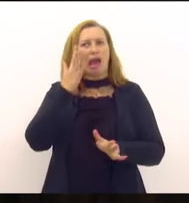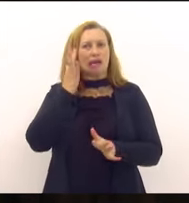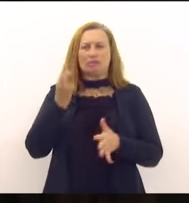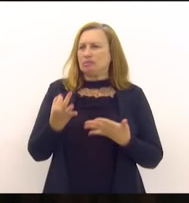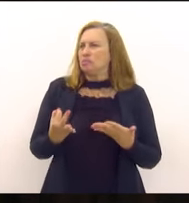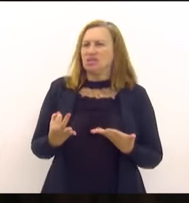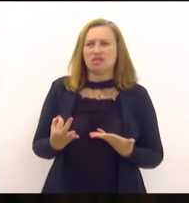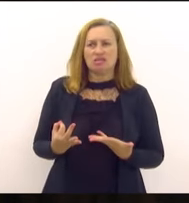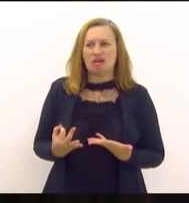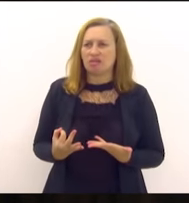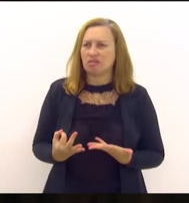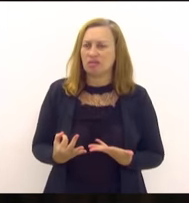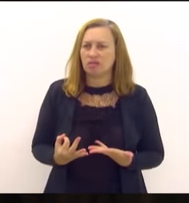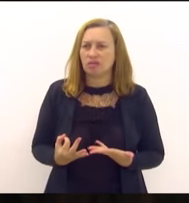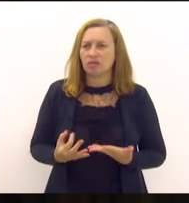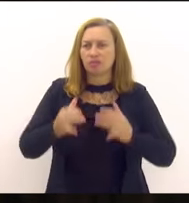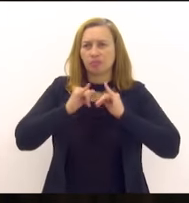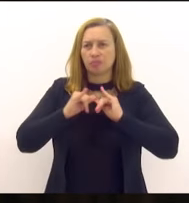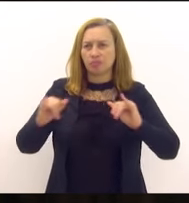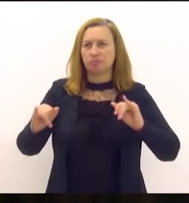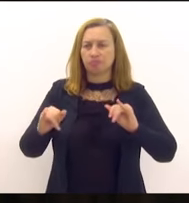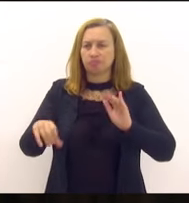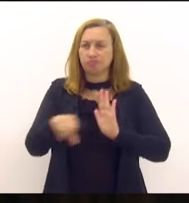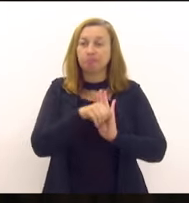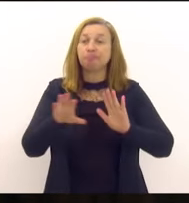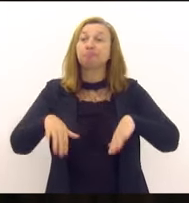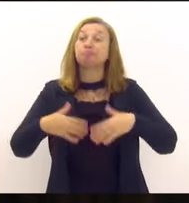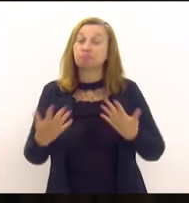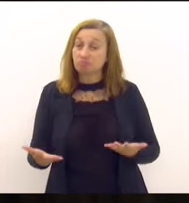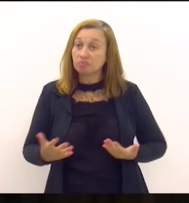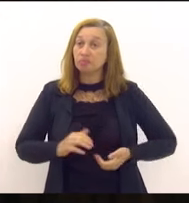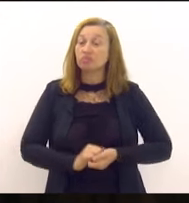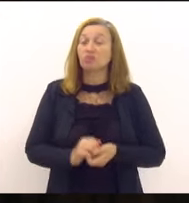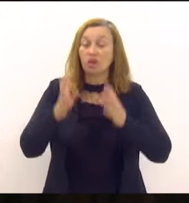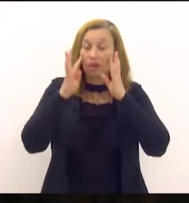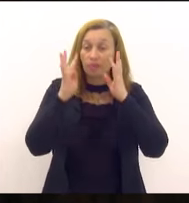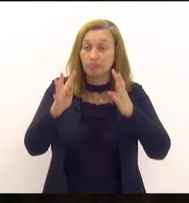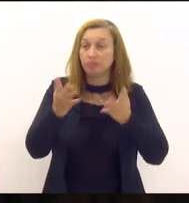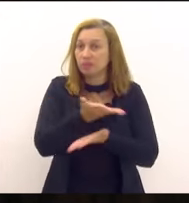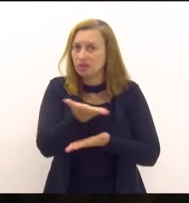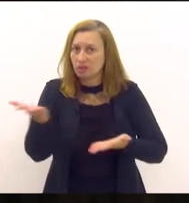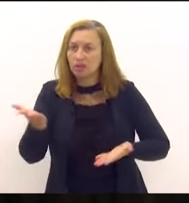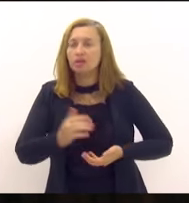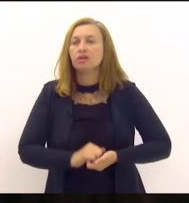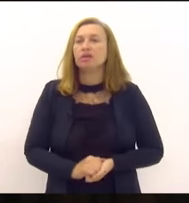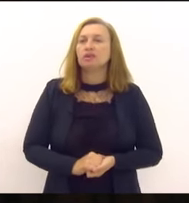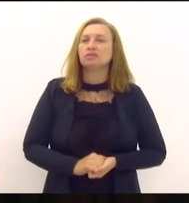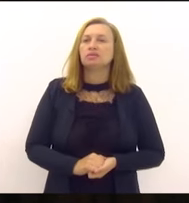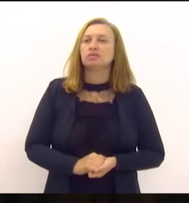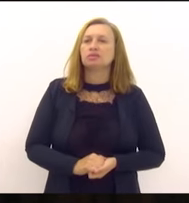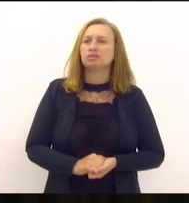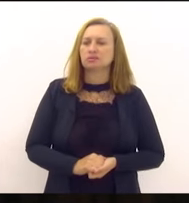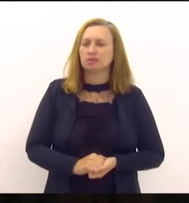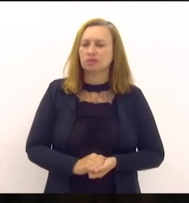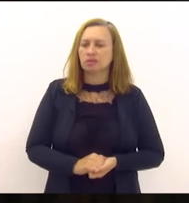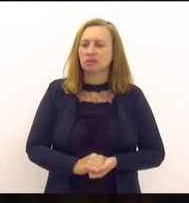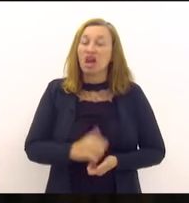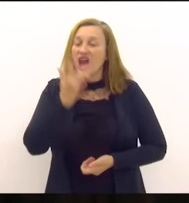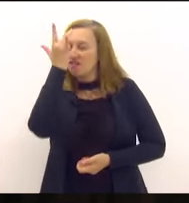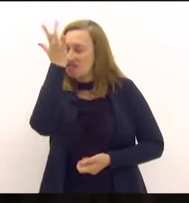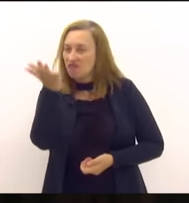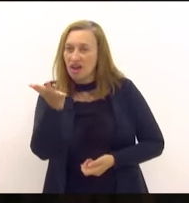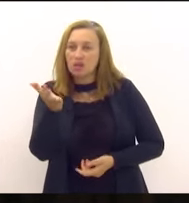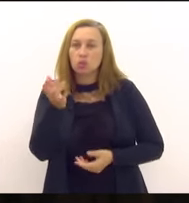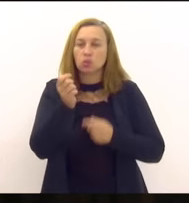combatendo o crime, melhor dizendo. Muito obrigado, deputado Chico. Então, estou conclamando a atenção dos senhores para que... É muito fácil